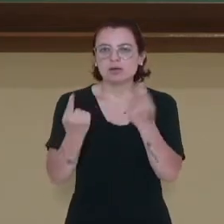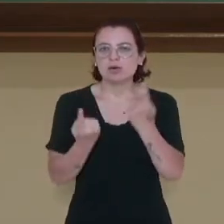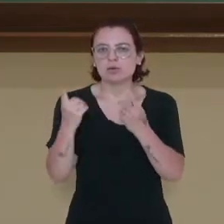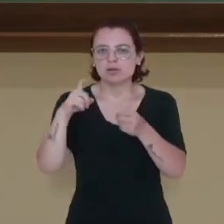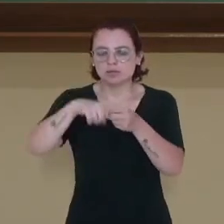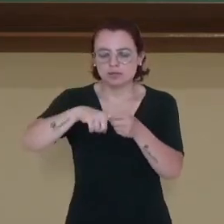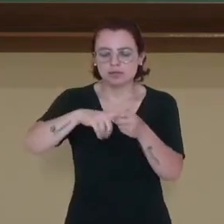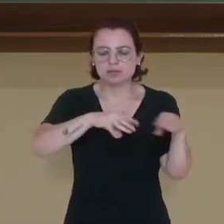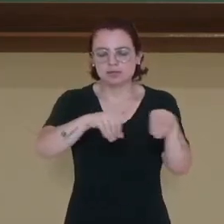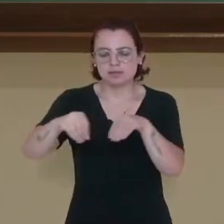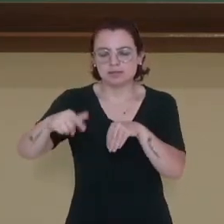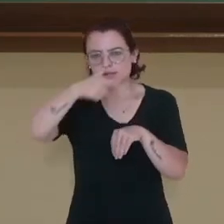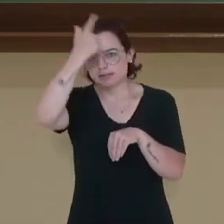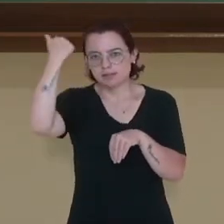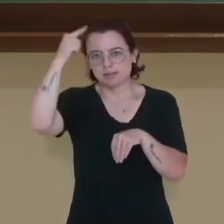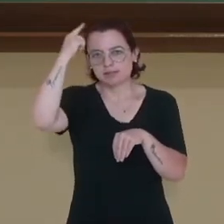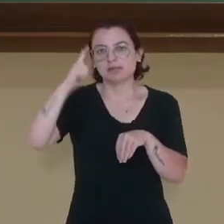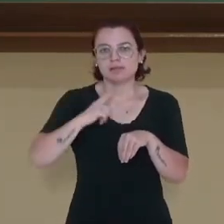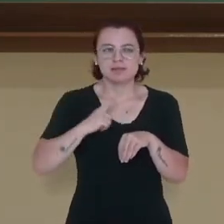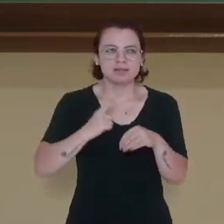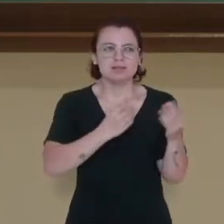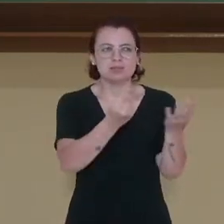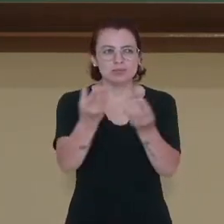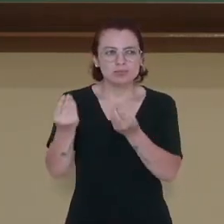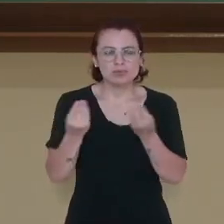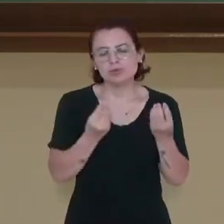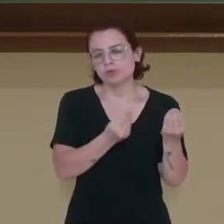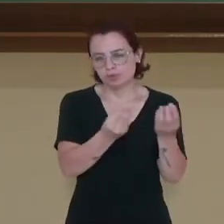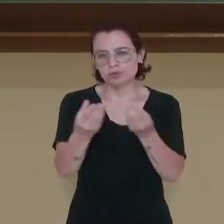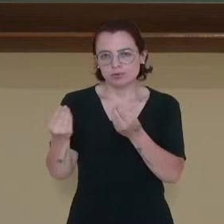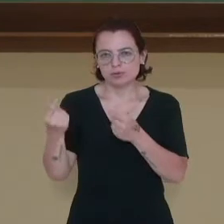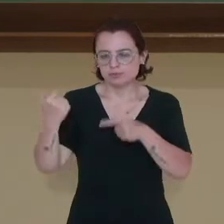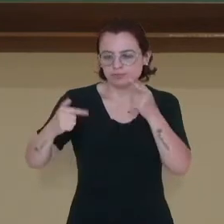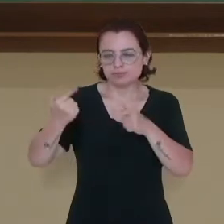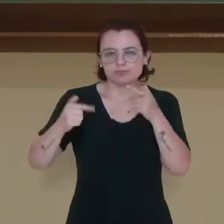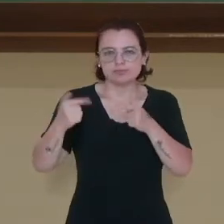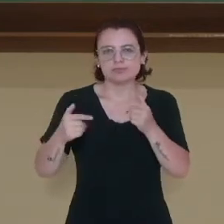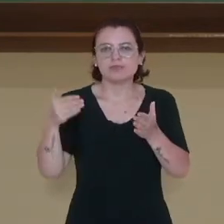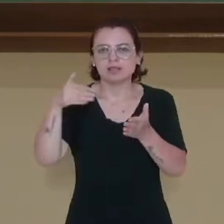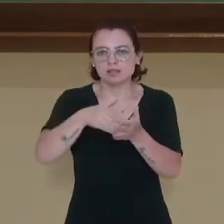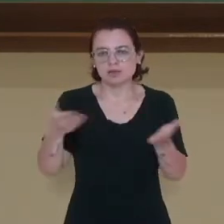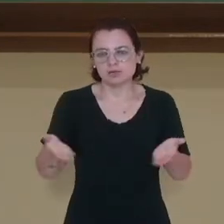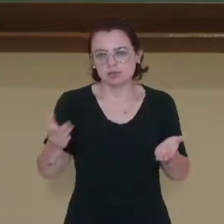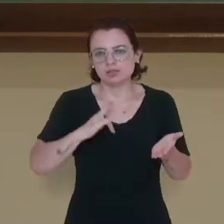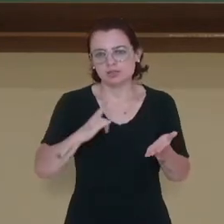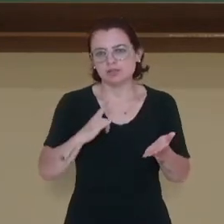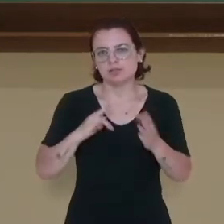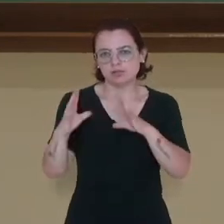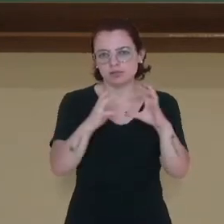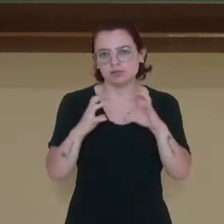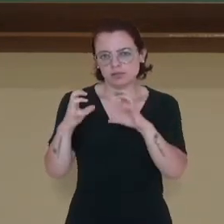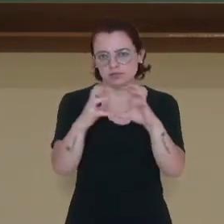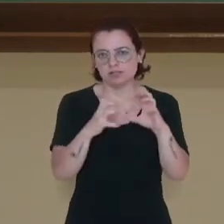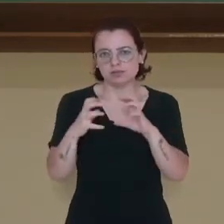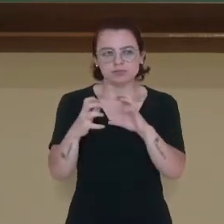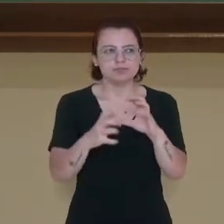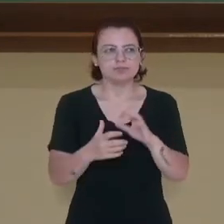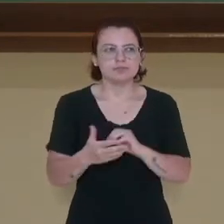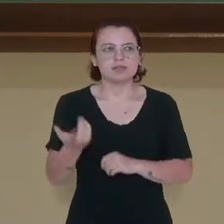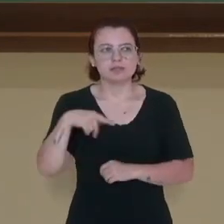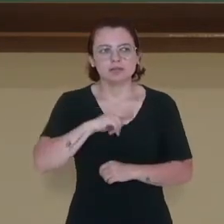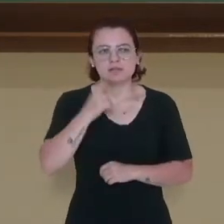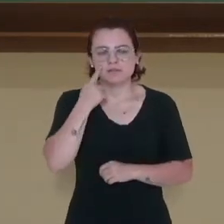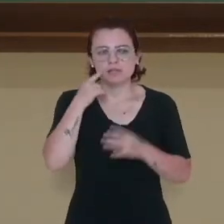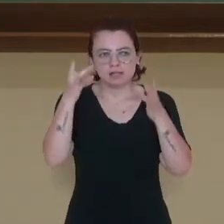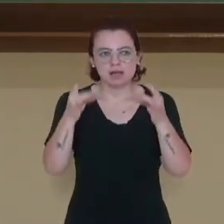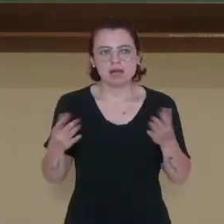Terra Santa. Então houve muitas idas e vindas, e atualmente então tem um conflito ali então, em que nós vamos ver os